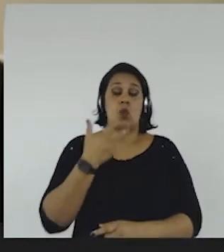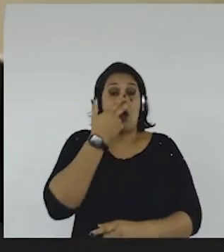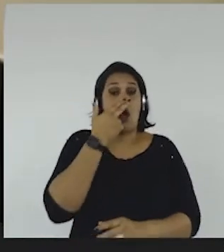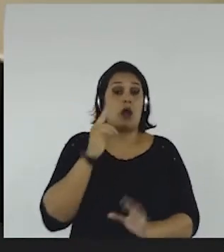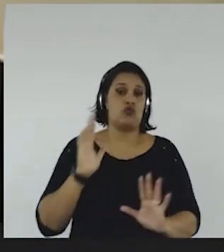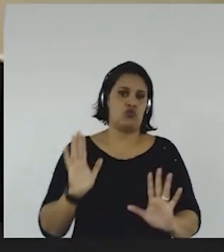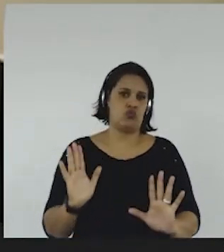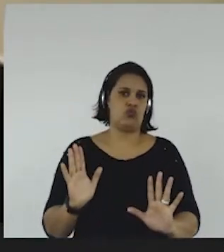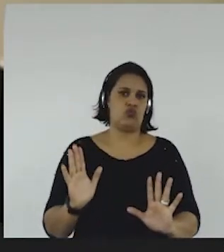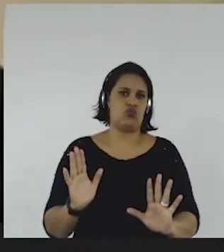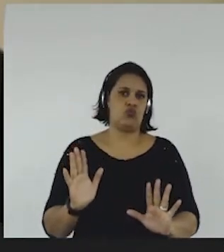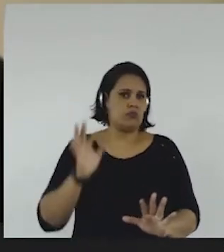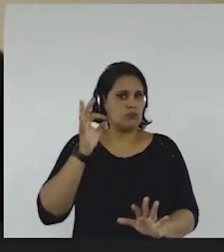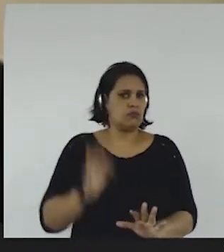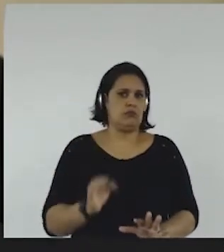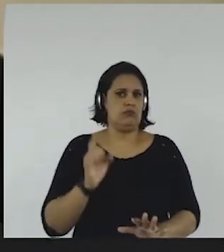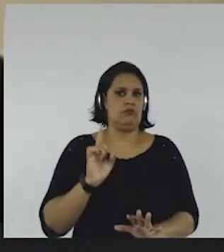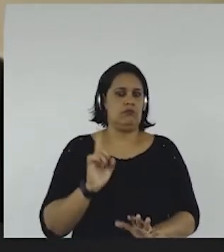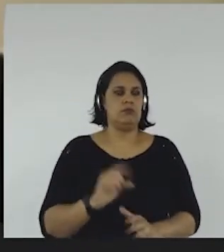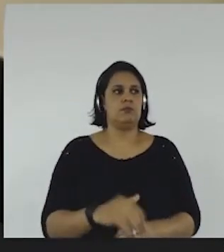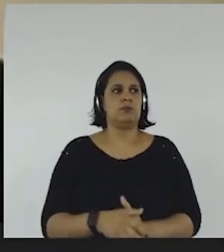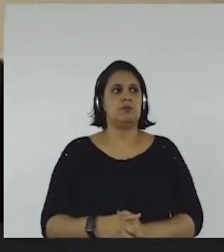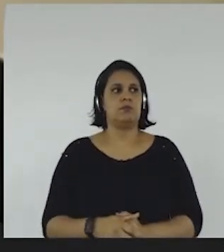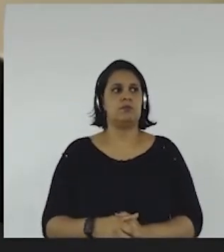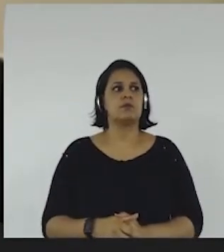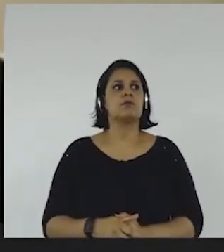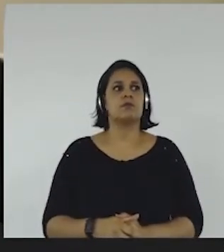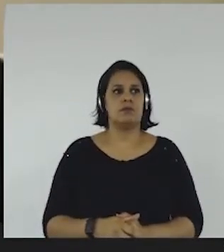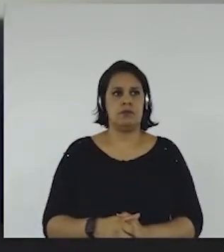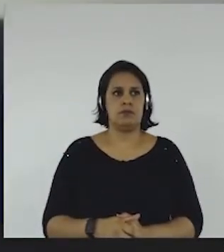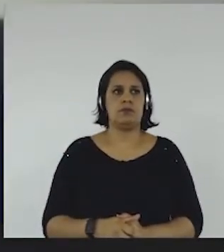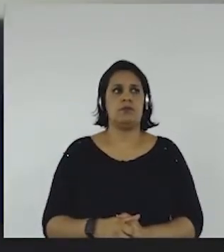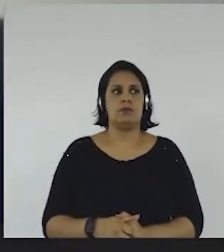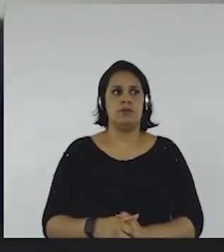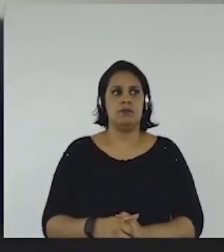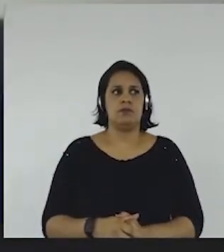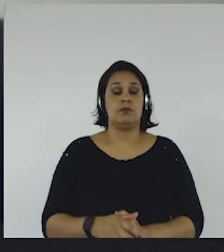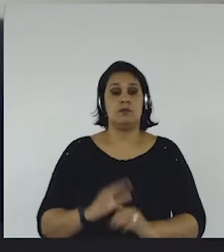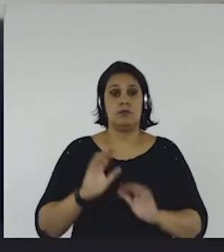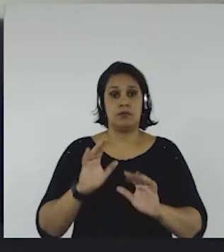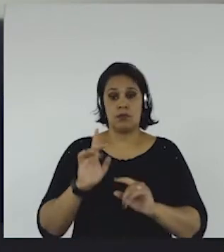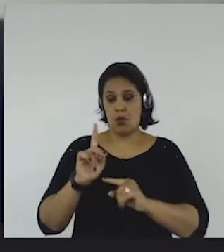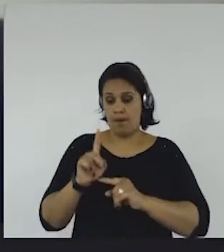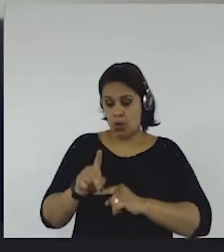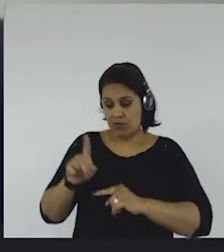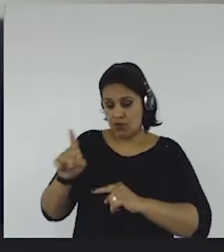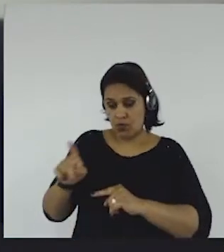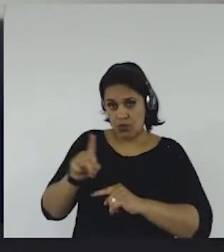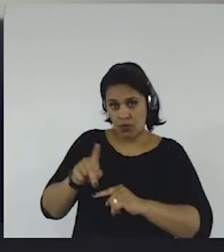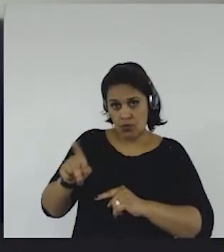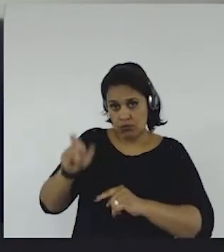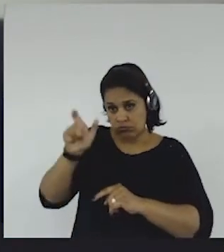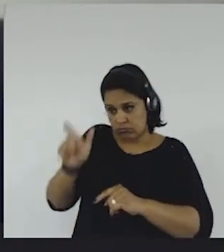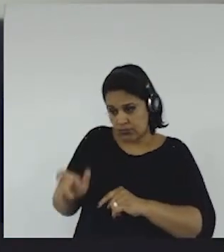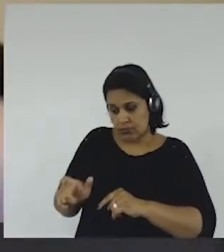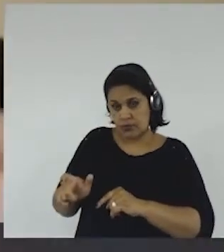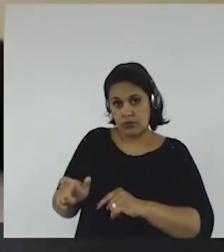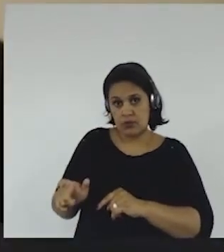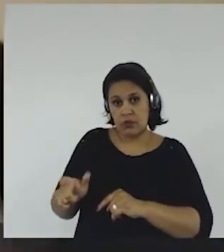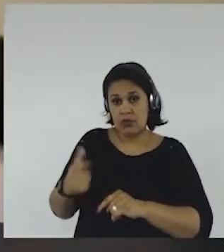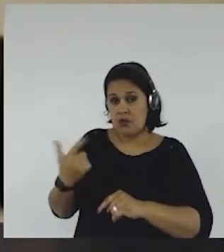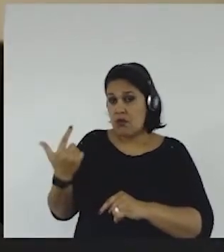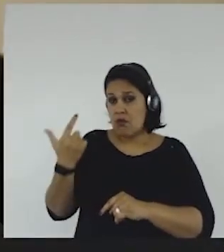vem de algo que eu aprendi. Um professor é capaz de